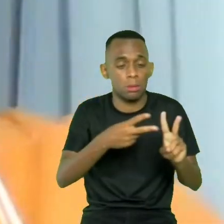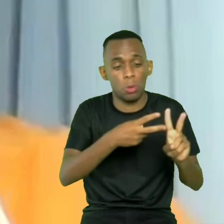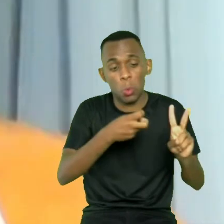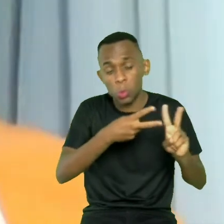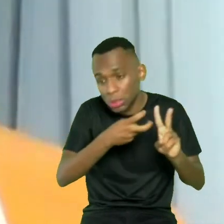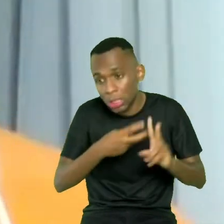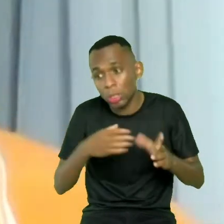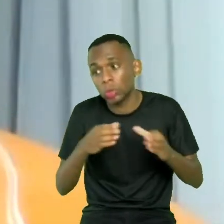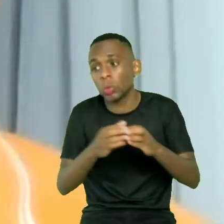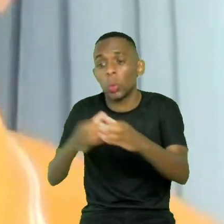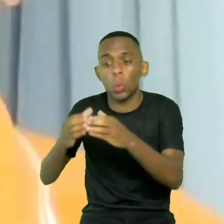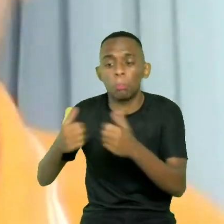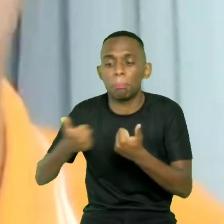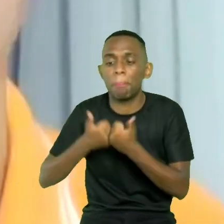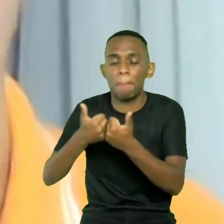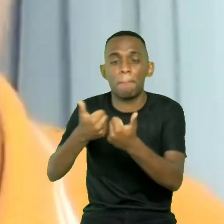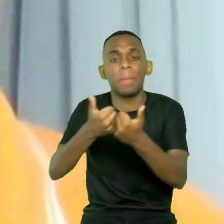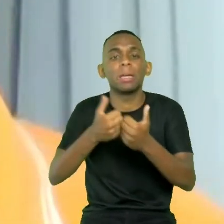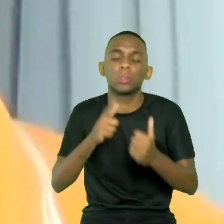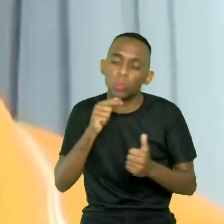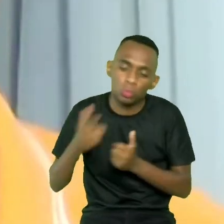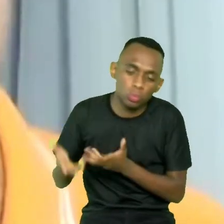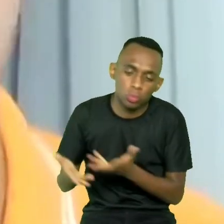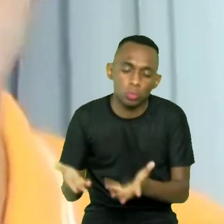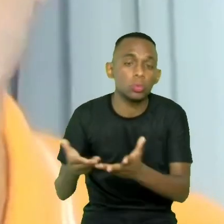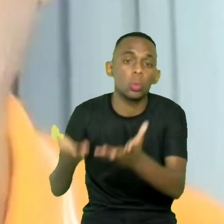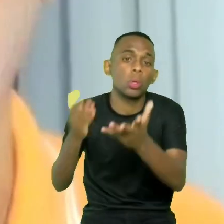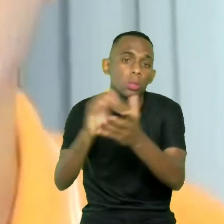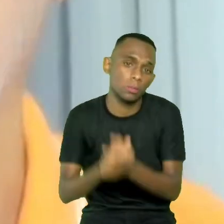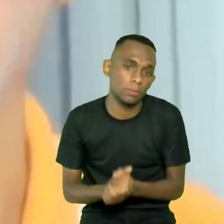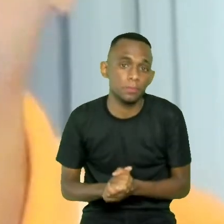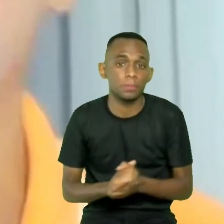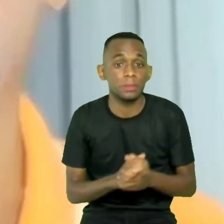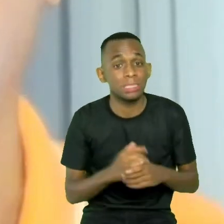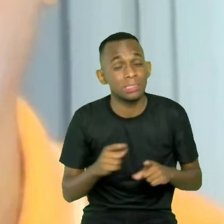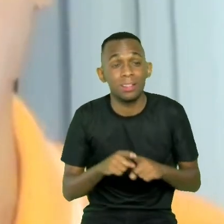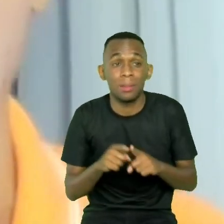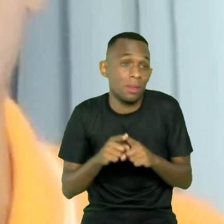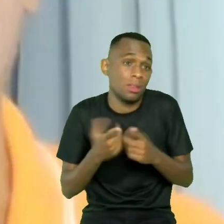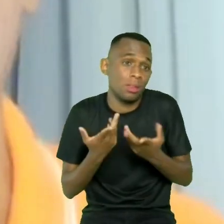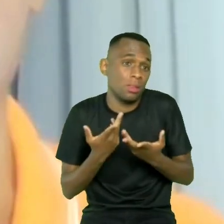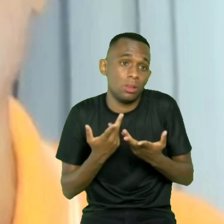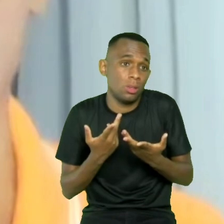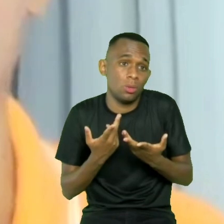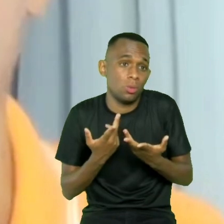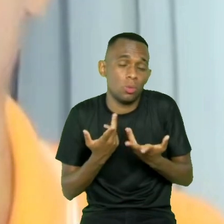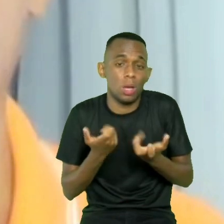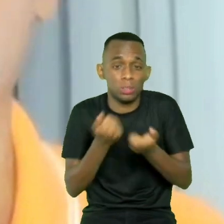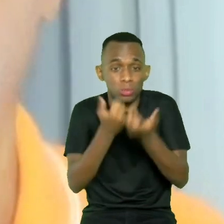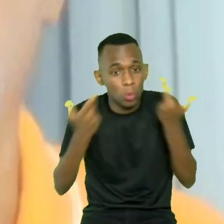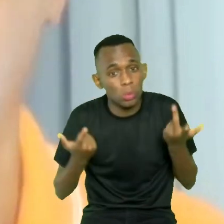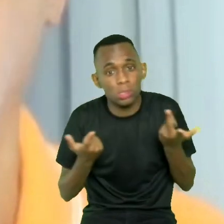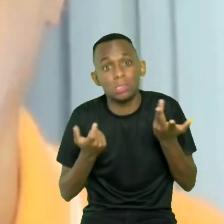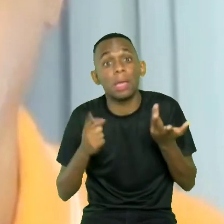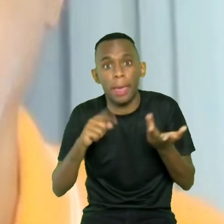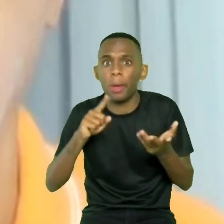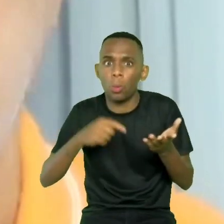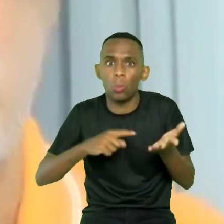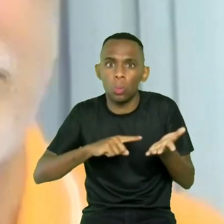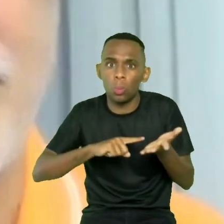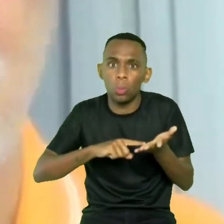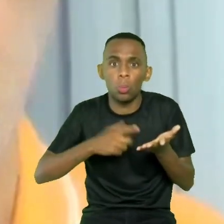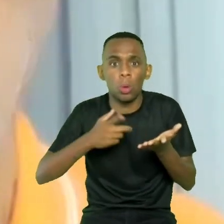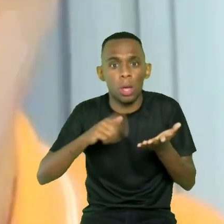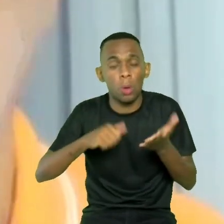Vale do Rio Doce também. Falo também muito da impunidade, né, em relação a esse crime, né? É um crime ambiental que até